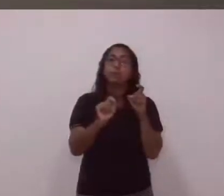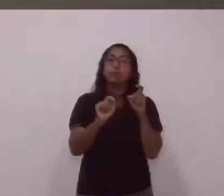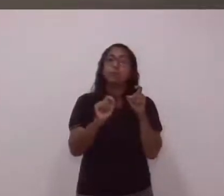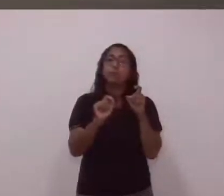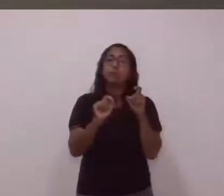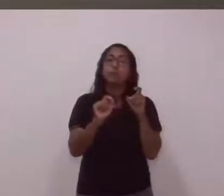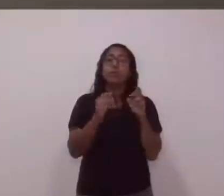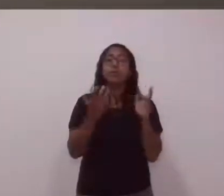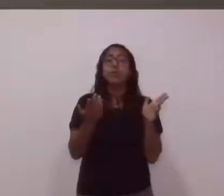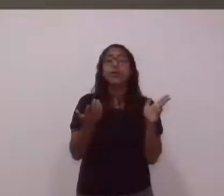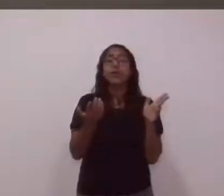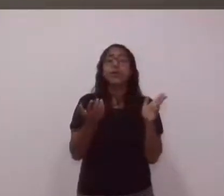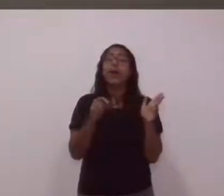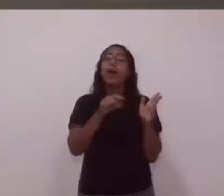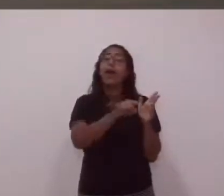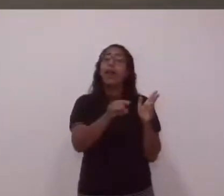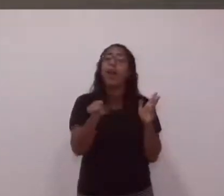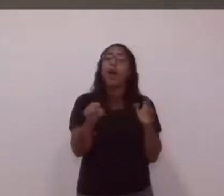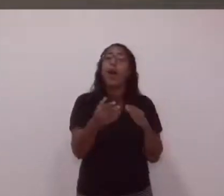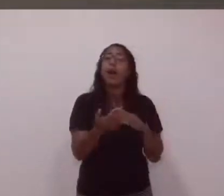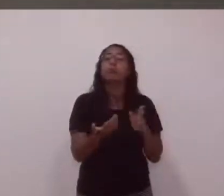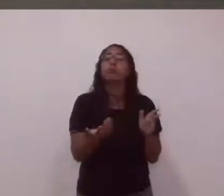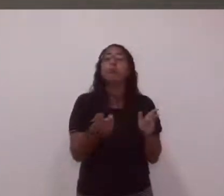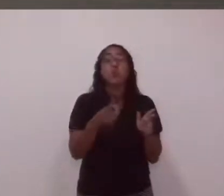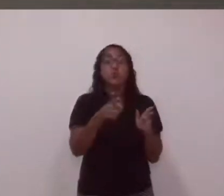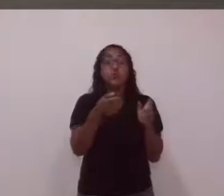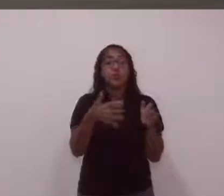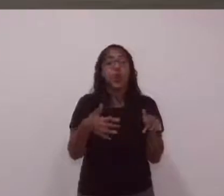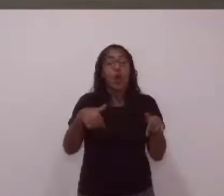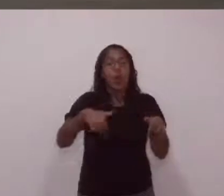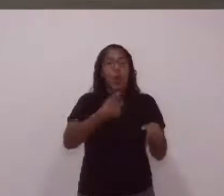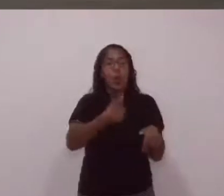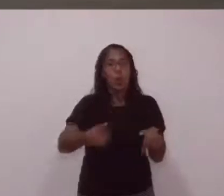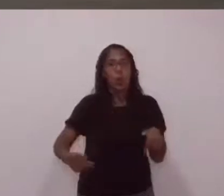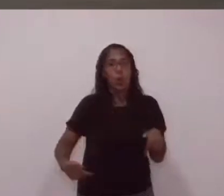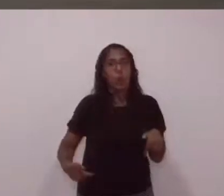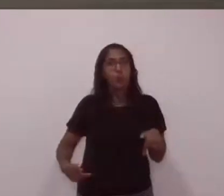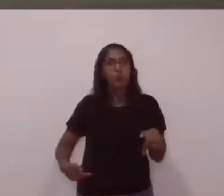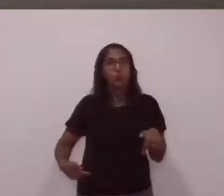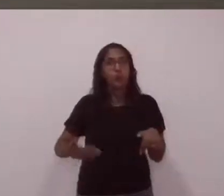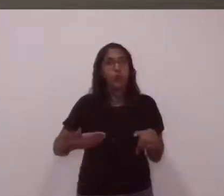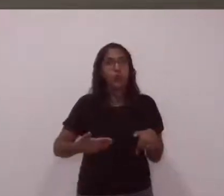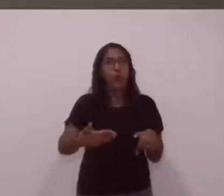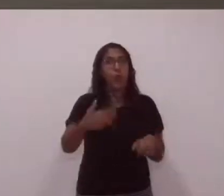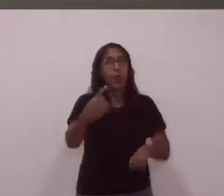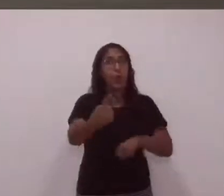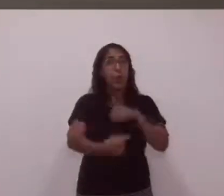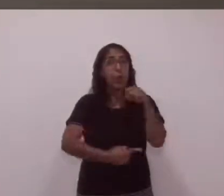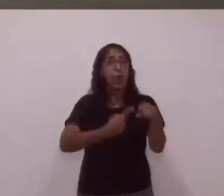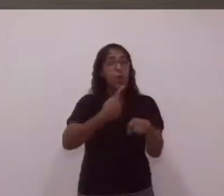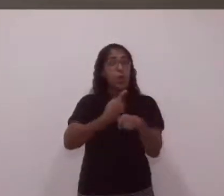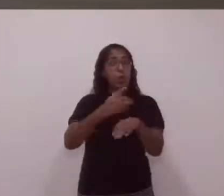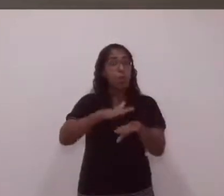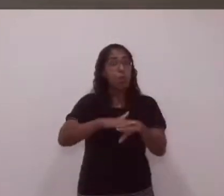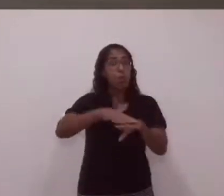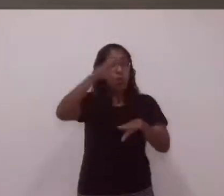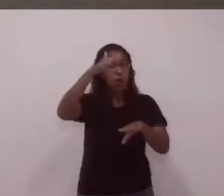pedagógica porque quem que me garante que esse o atual governo ele tem um período ainda longo mais de um ano ainda